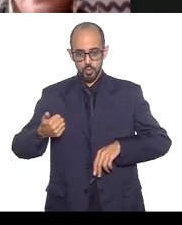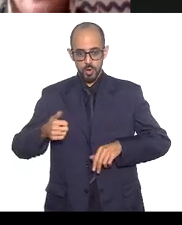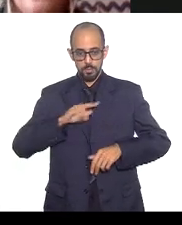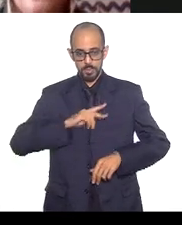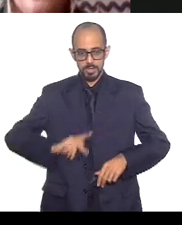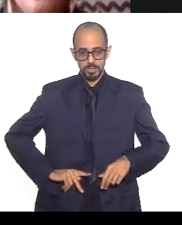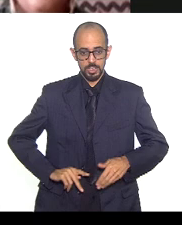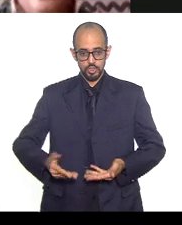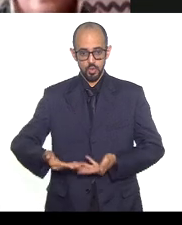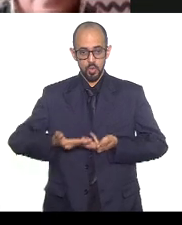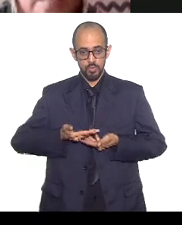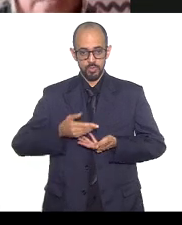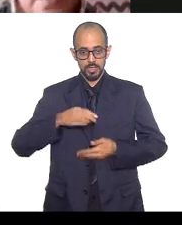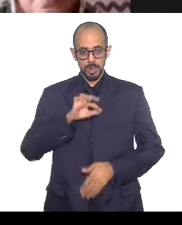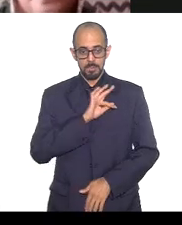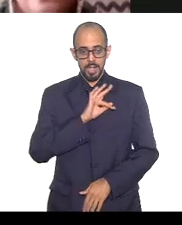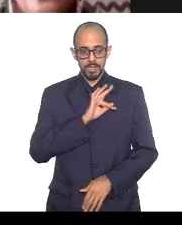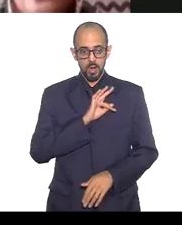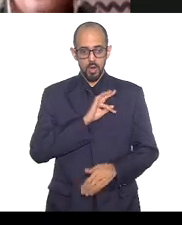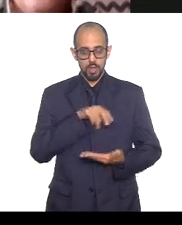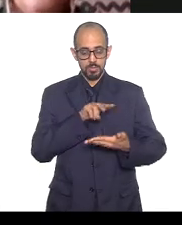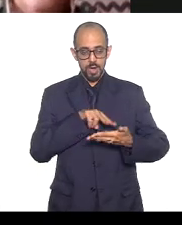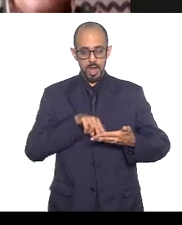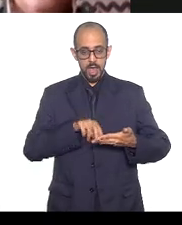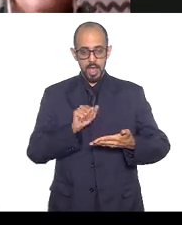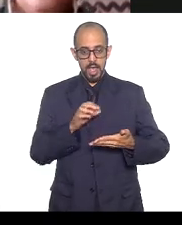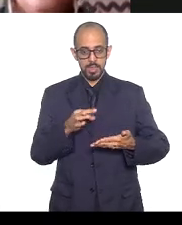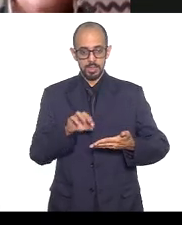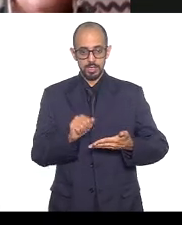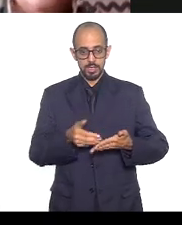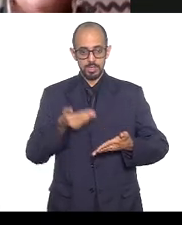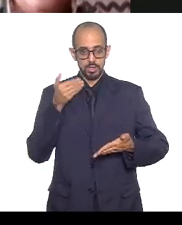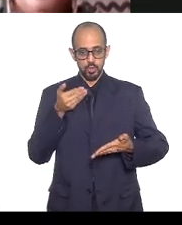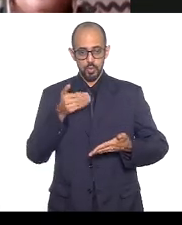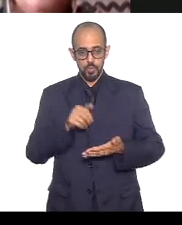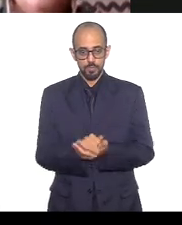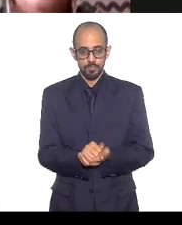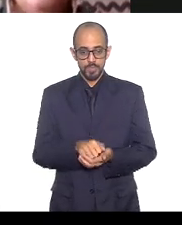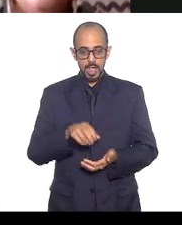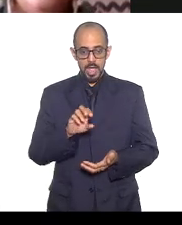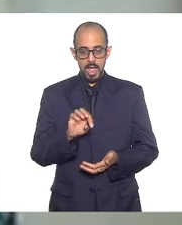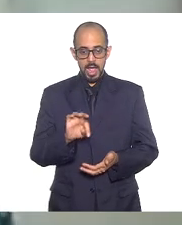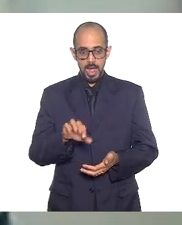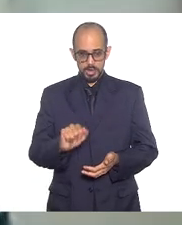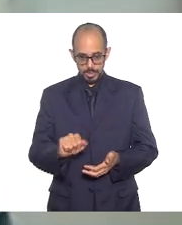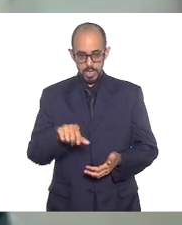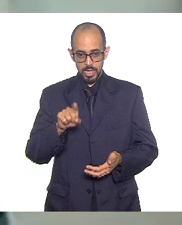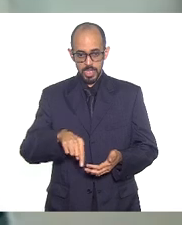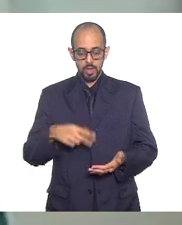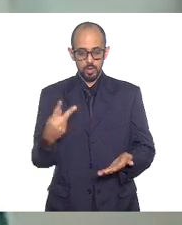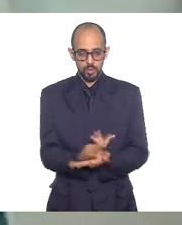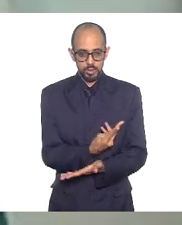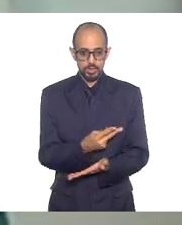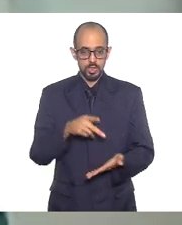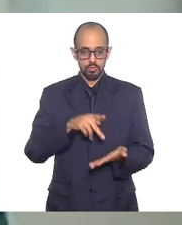a deputada Marta Rocha para fazer a leitura da ata da sessão anterior. A ata reflete com exatidão o ocorrido